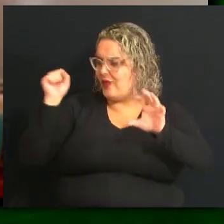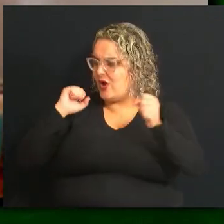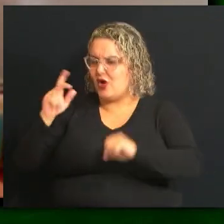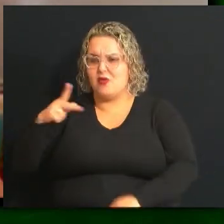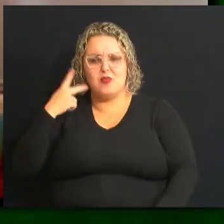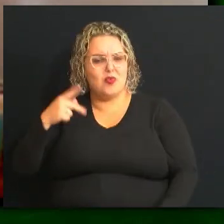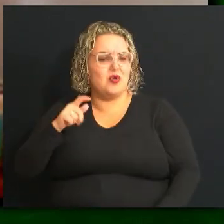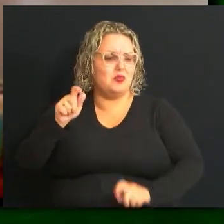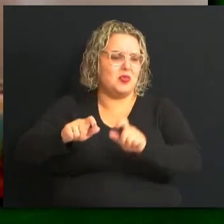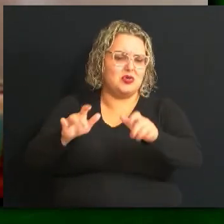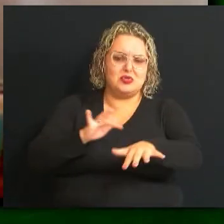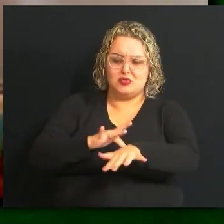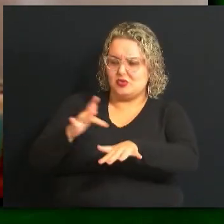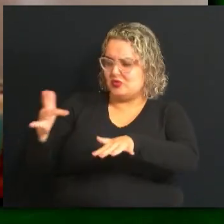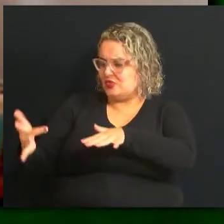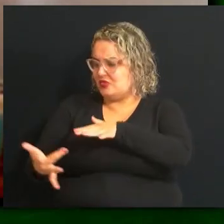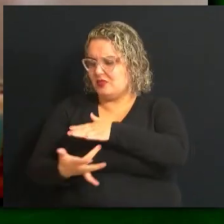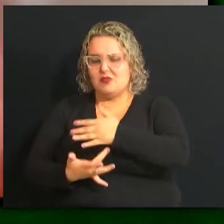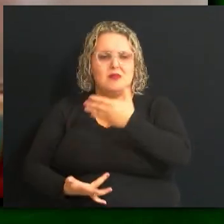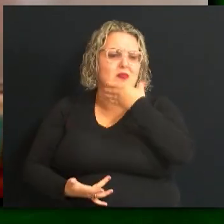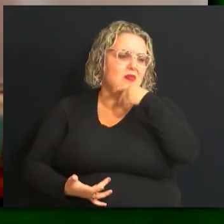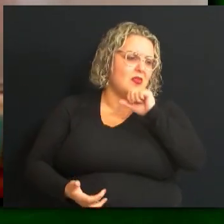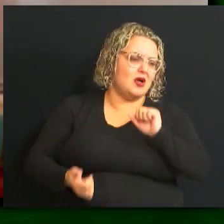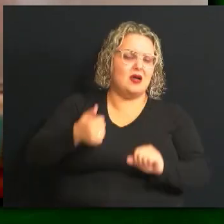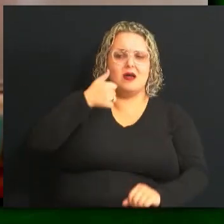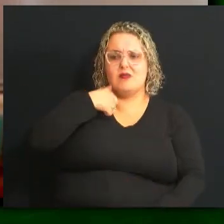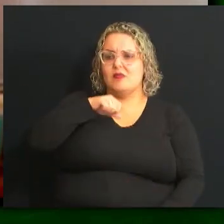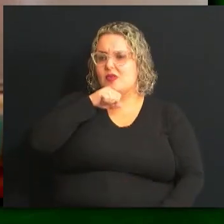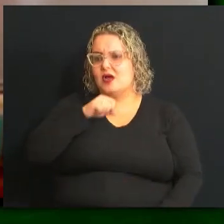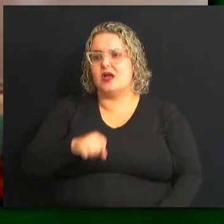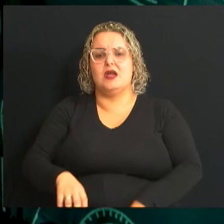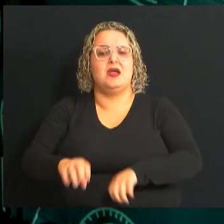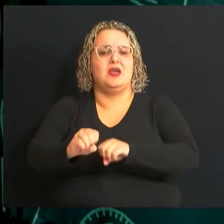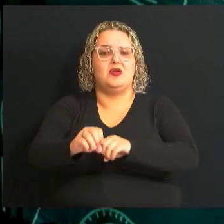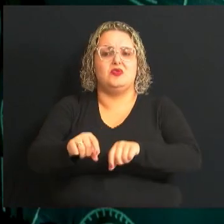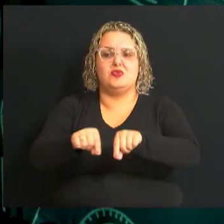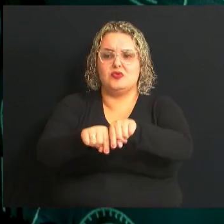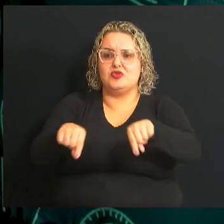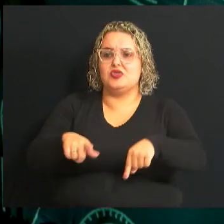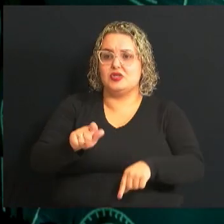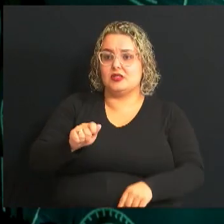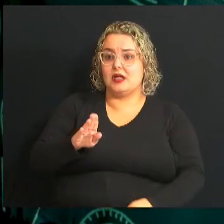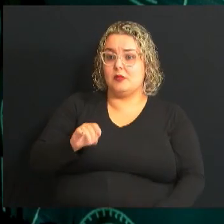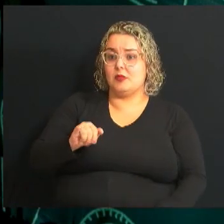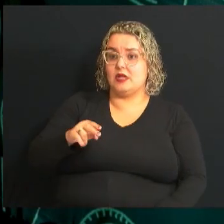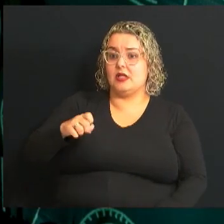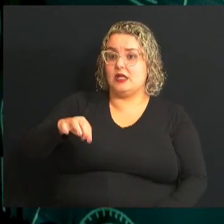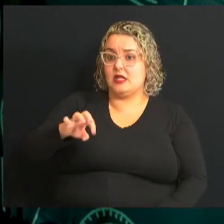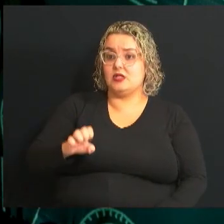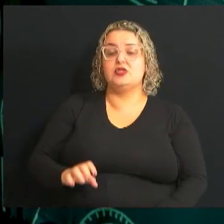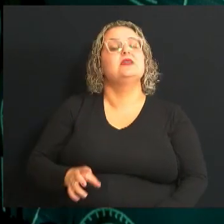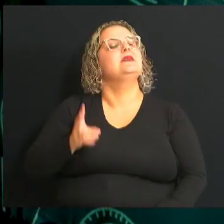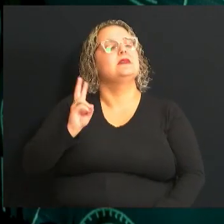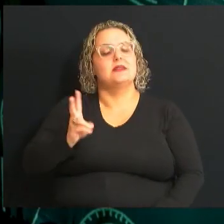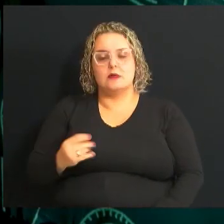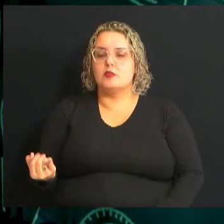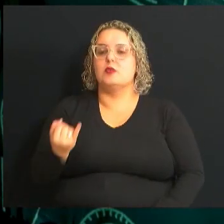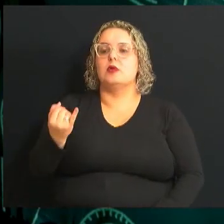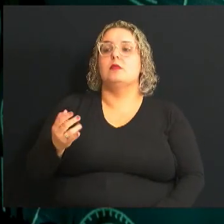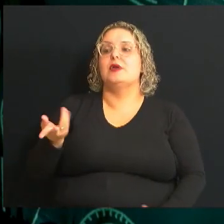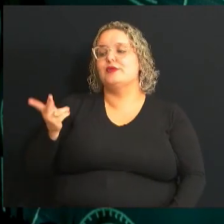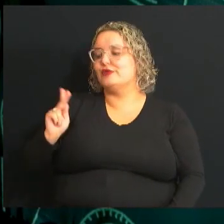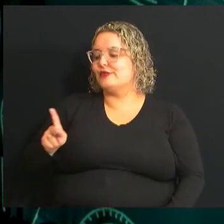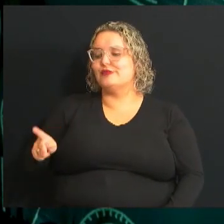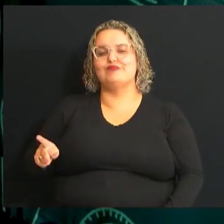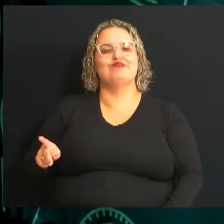da mídia, pai, educador de gabinete, todos muito importantes, mas o professor sempre fica para trás, né?